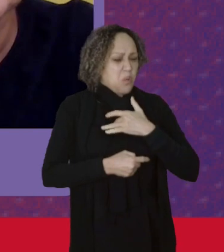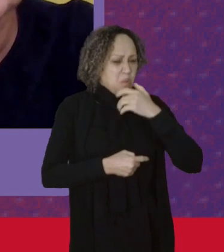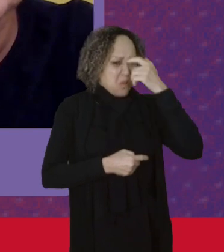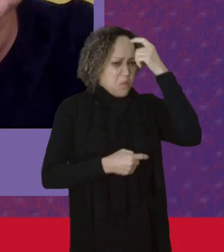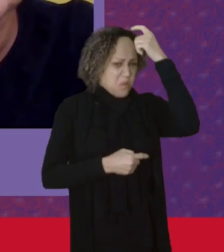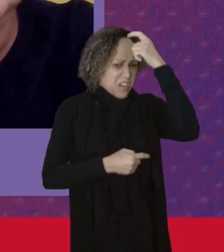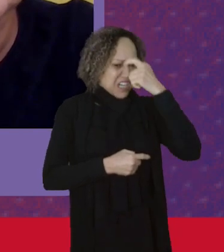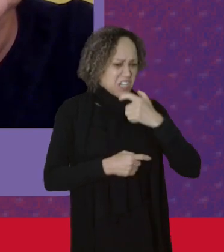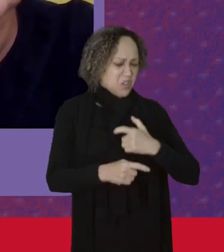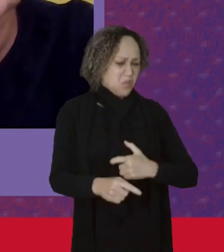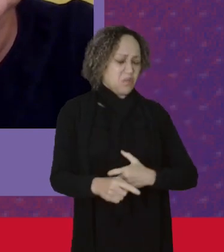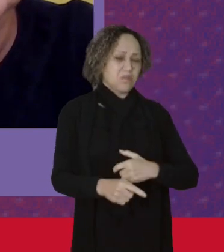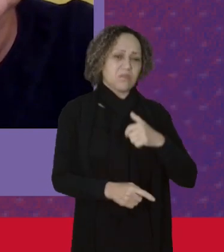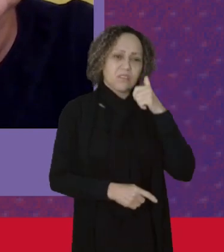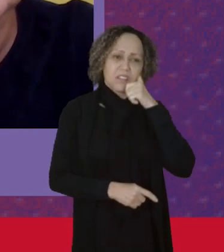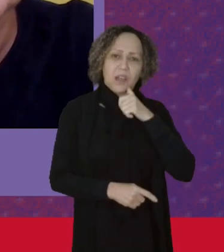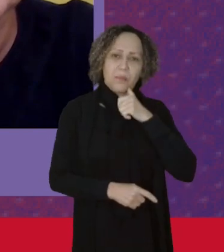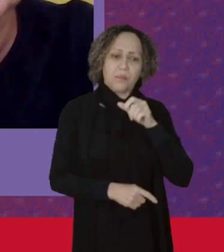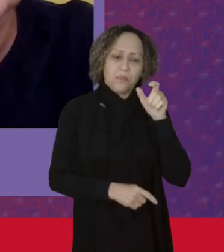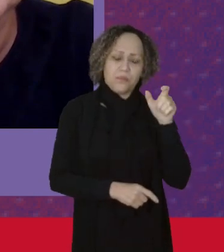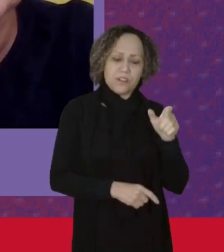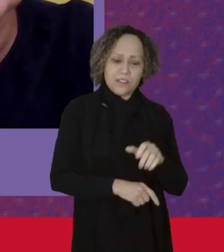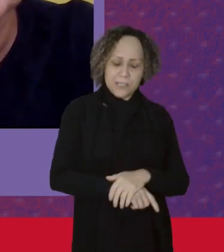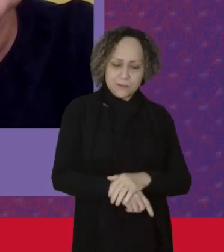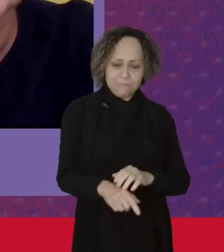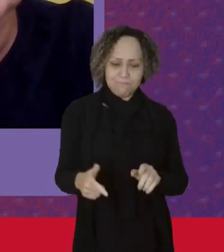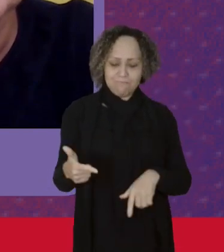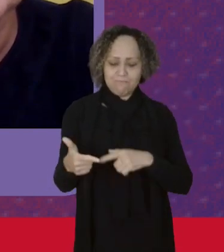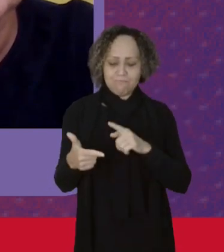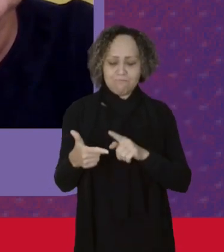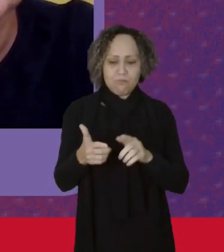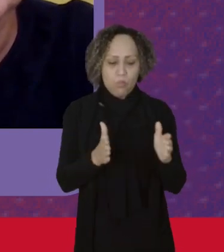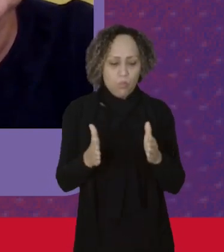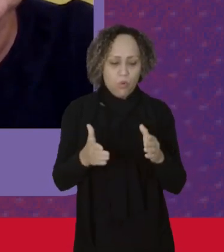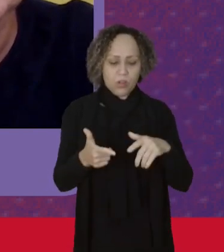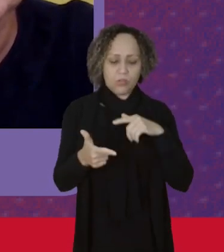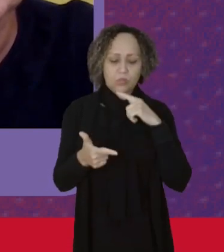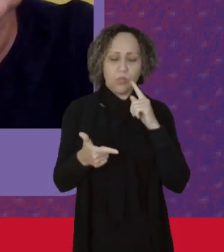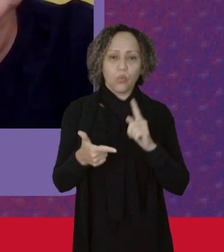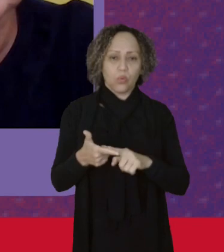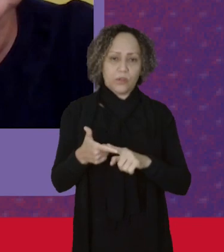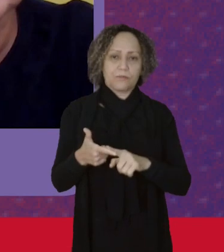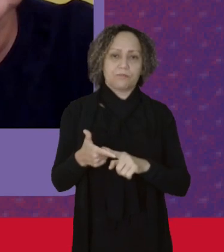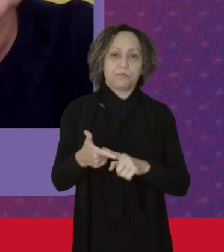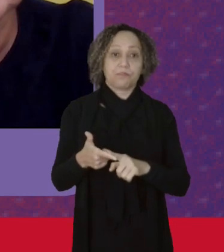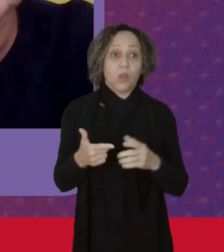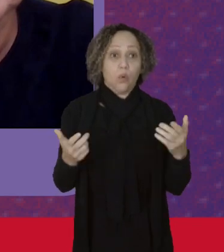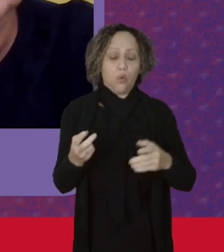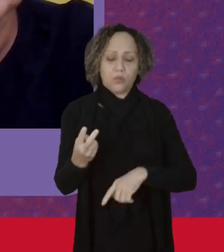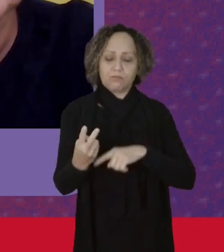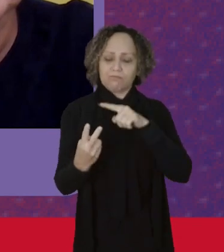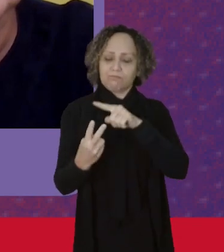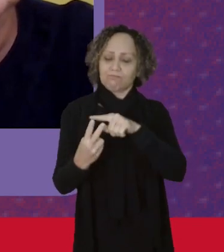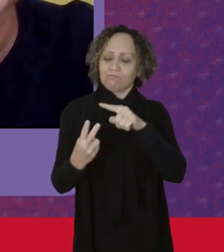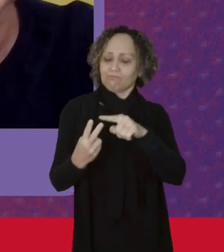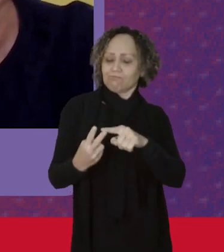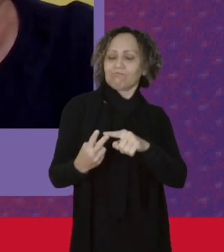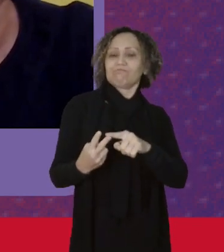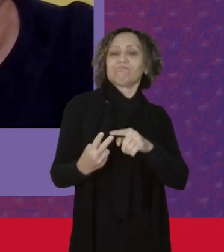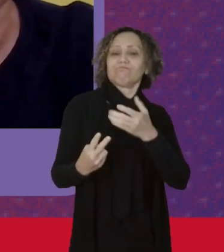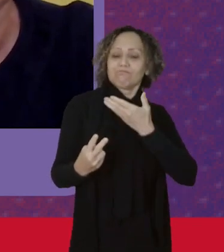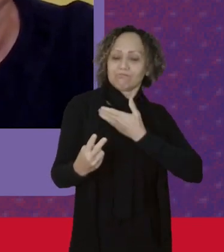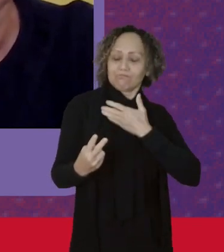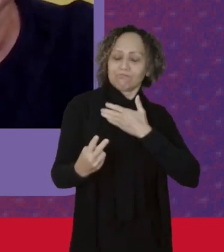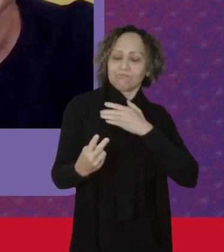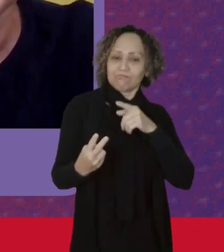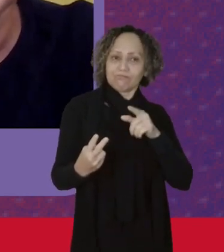módulo 2. A gente tem aqui no nosso debate de hoje duas companheiras, a